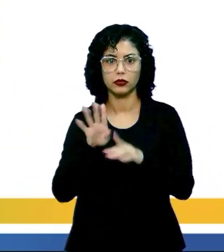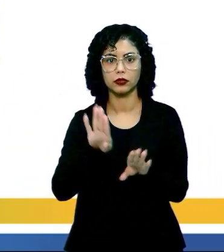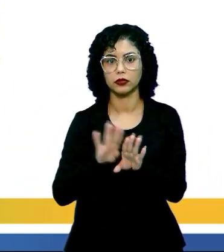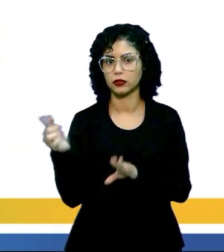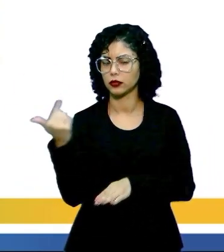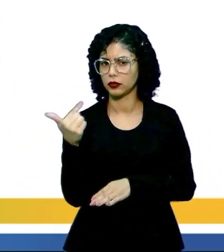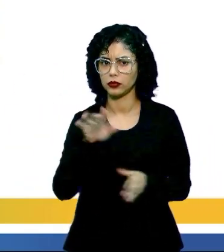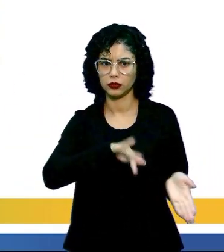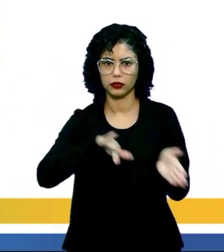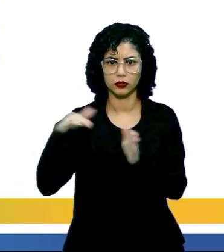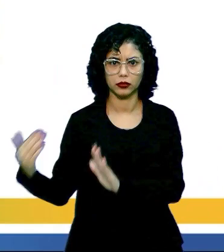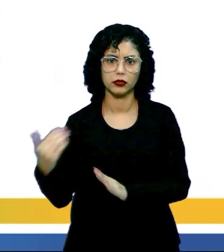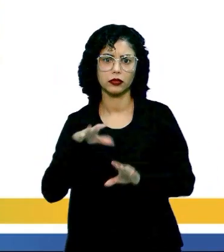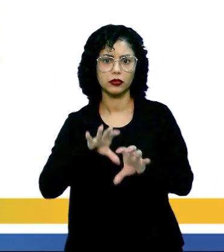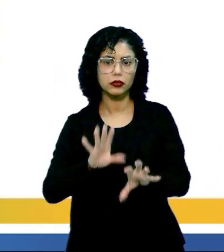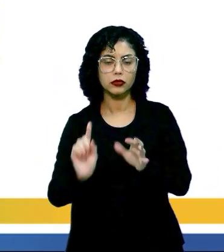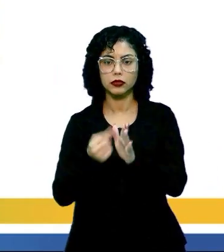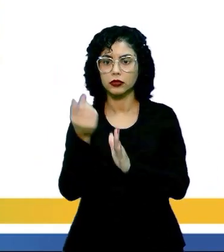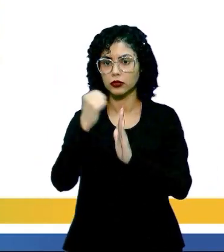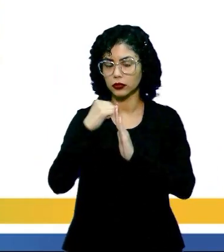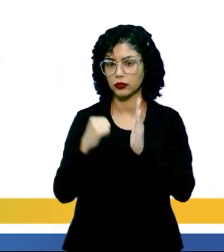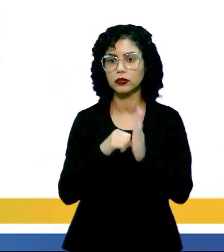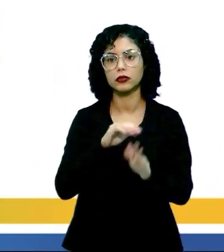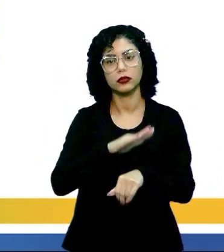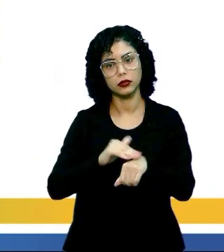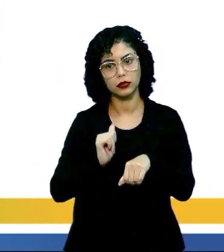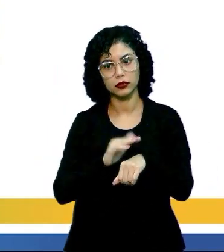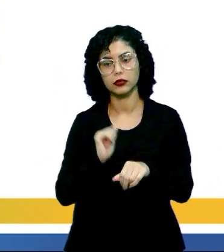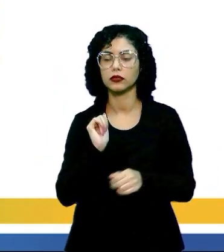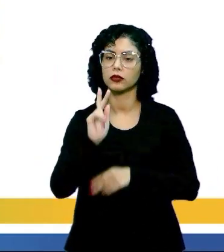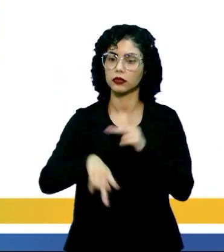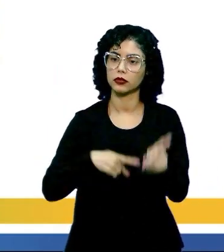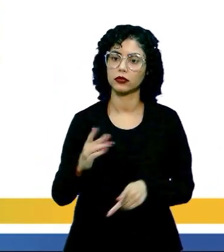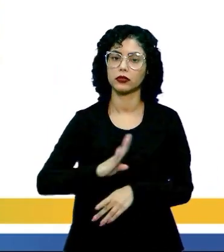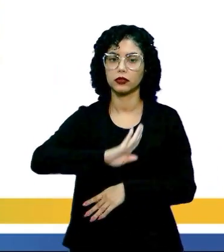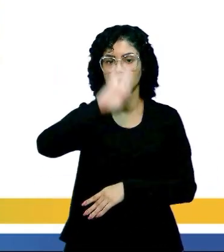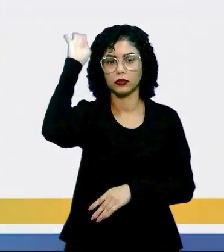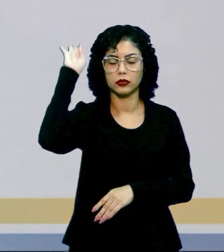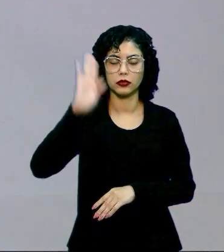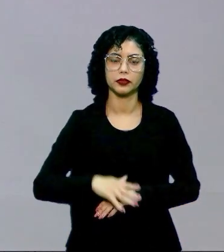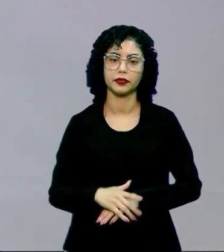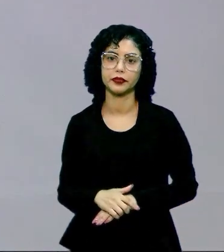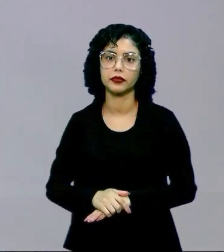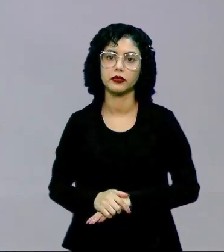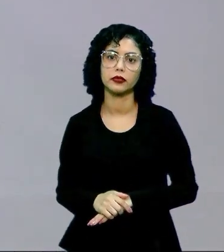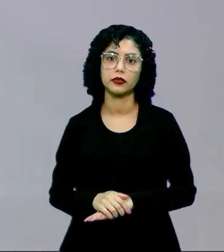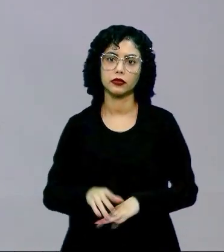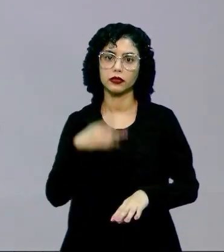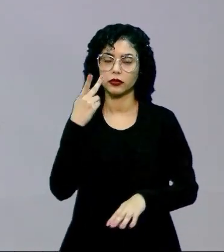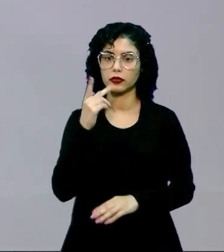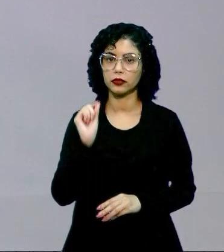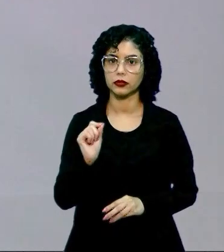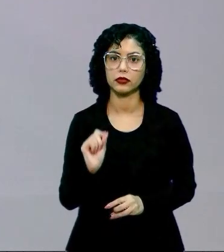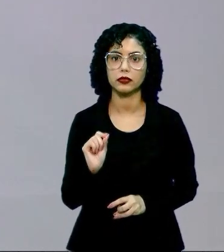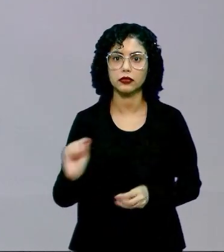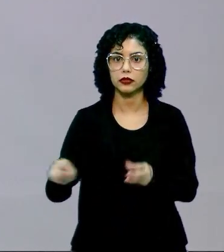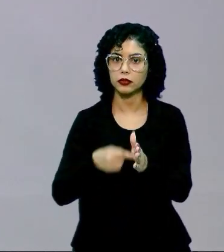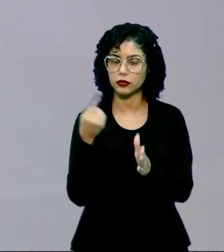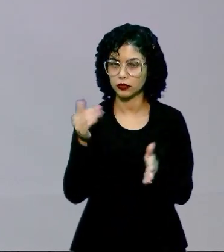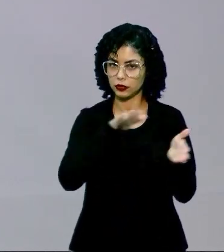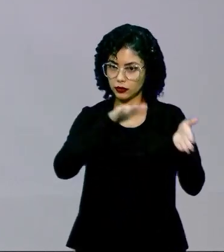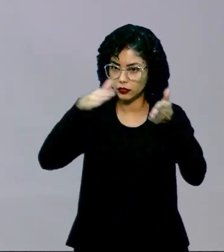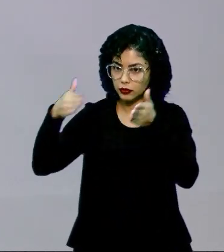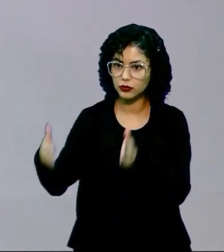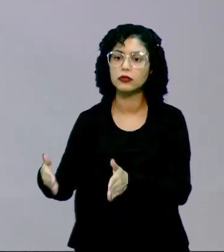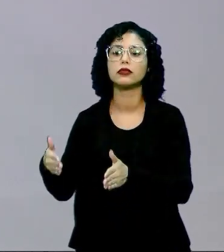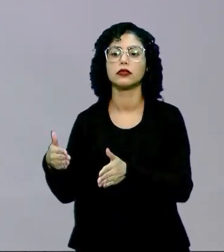não fazia parte, pelo menos nos primeiros séculos, do chamado povo romano. Aí eu estou falando da primeira fase,